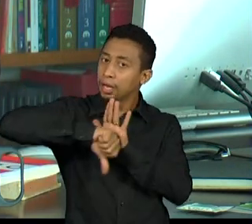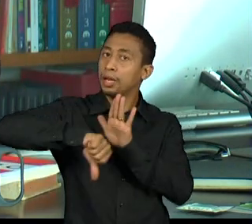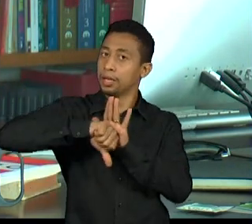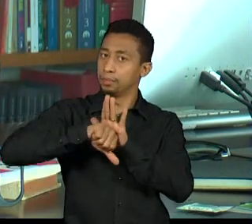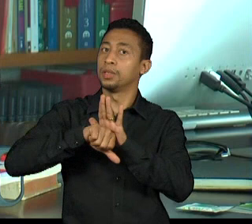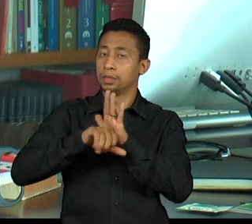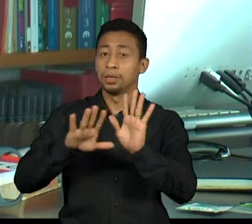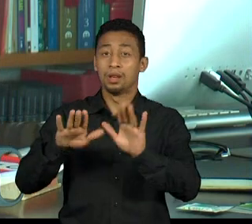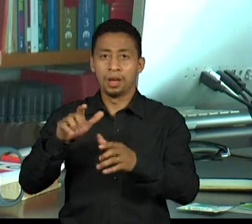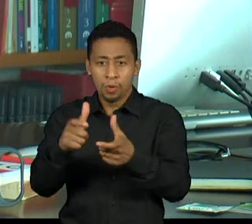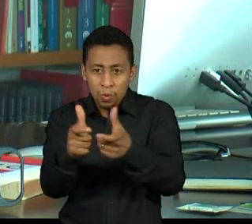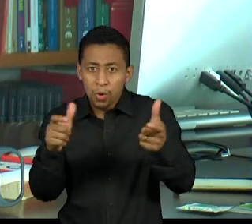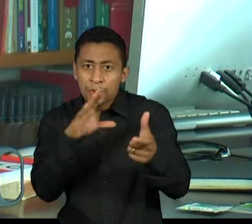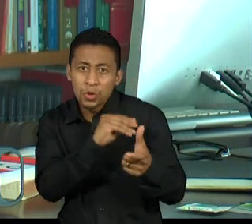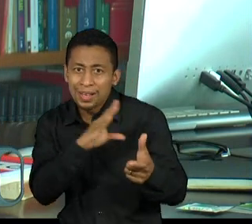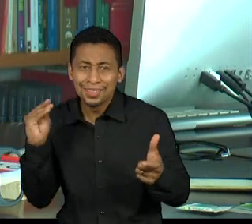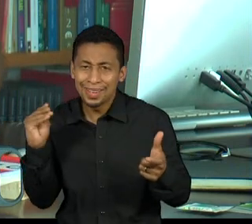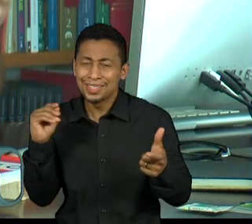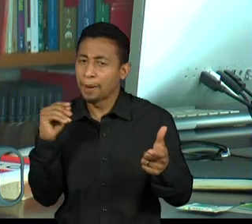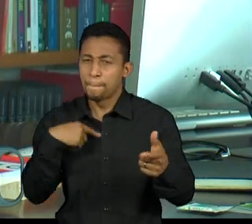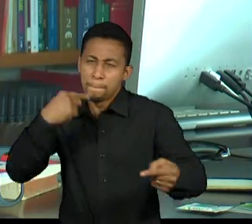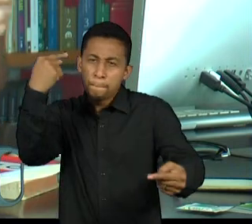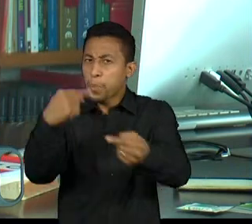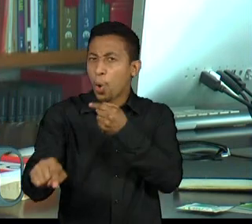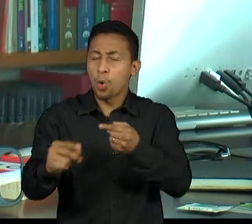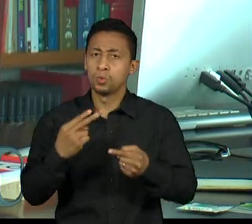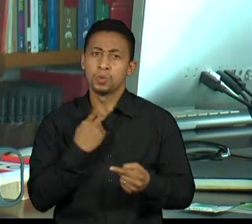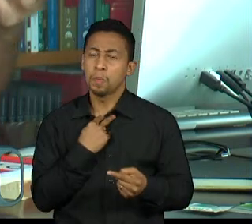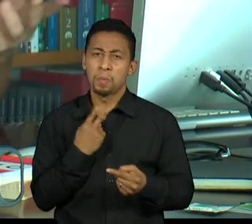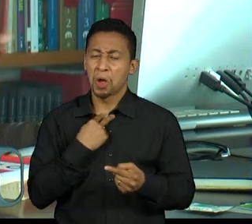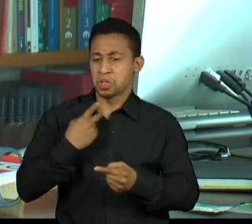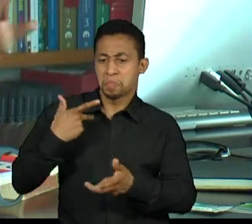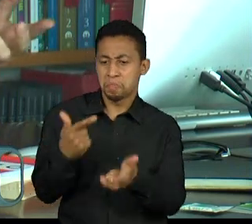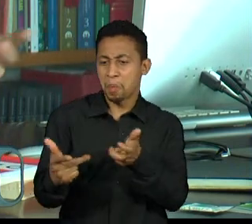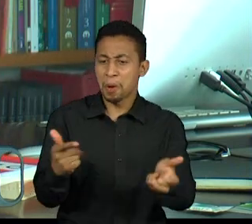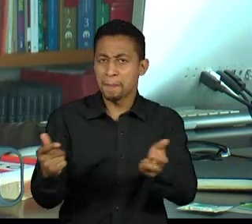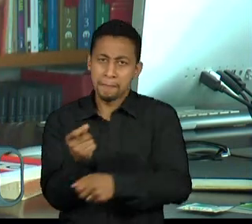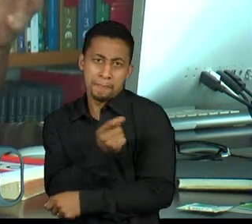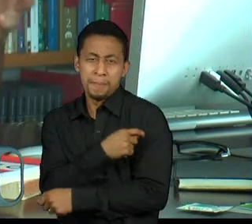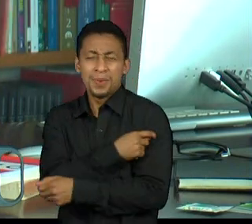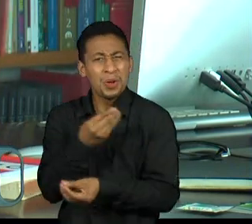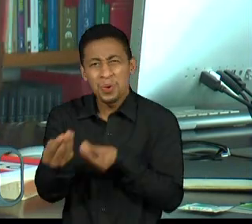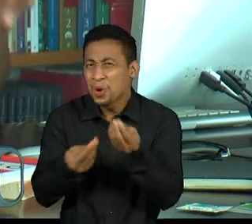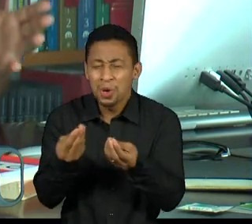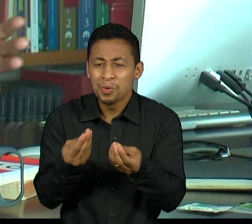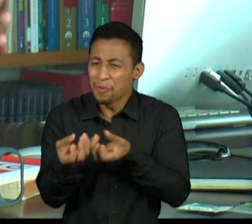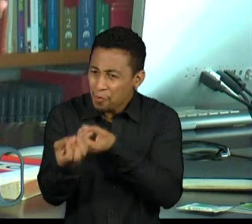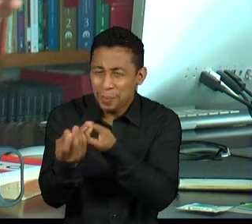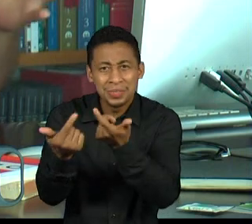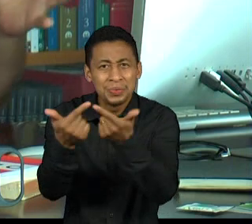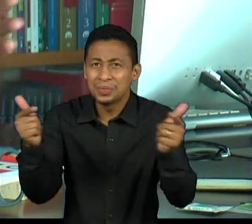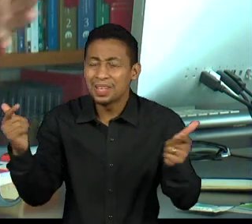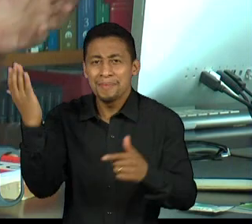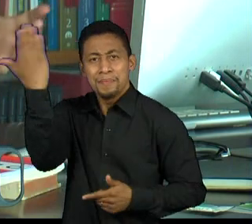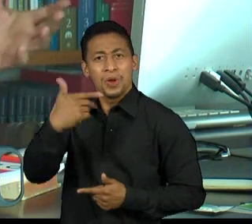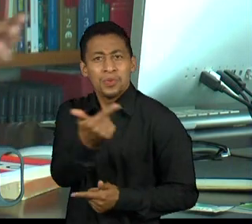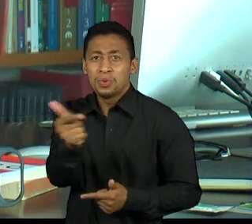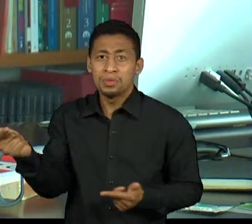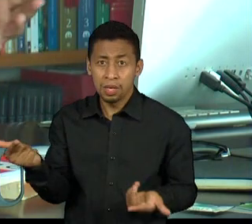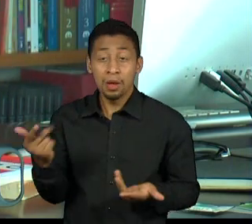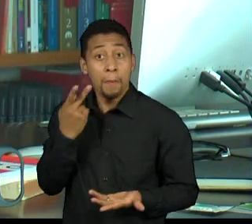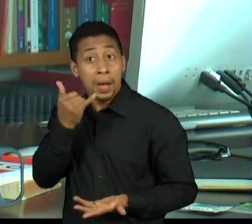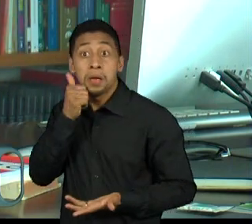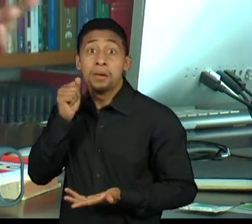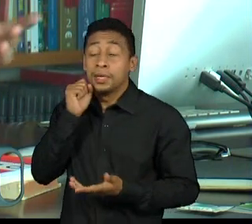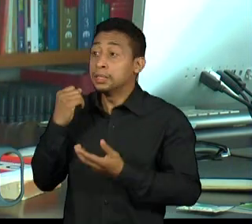para os adolescentes não se vacinar, sem preparação, sem lógica, sem argumento, e os pais que tinham filhos adolescentes